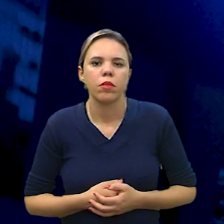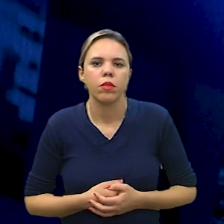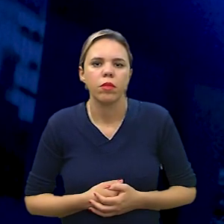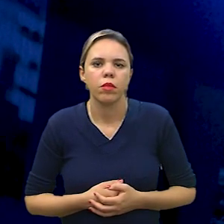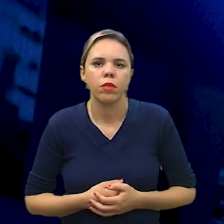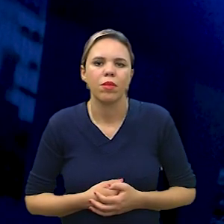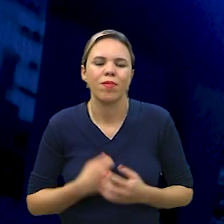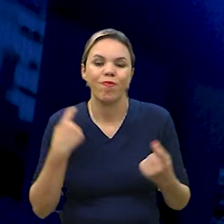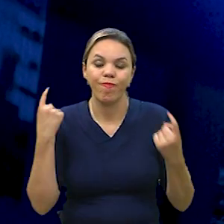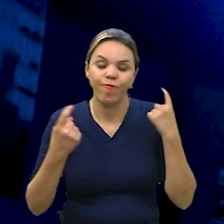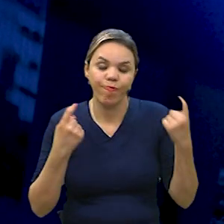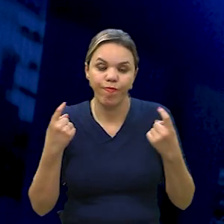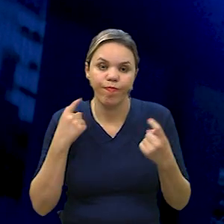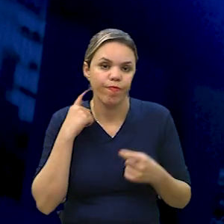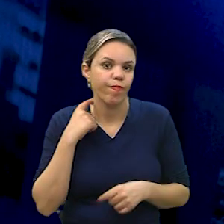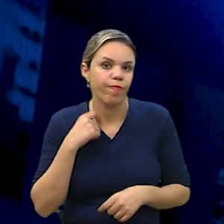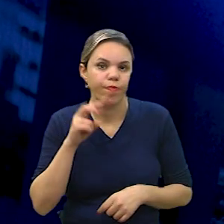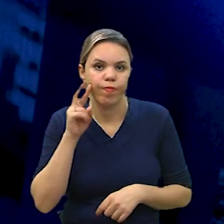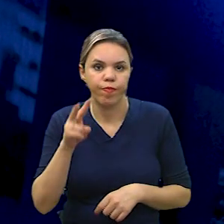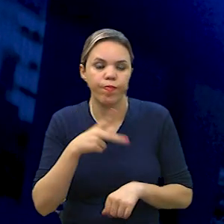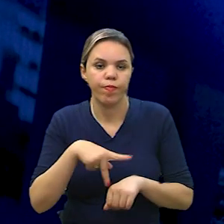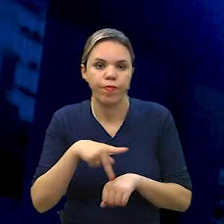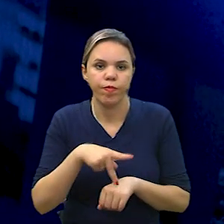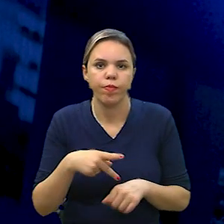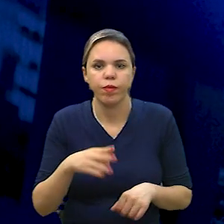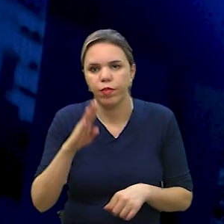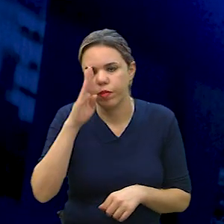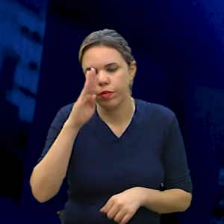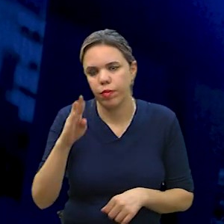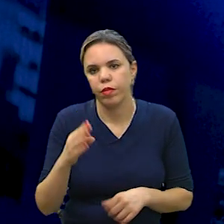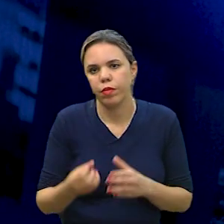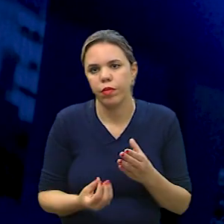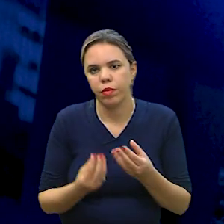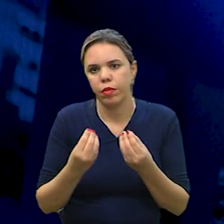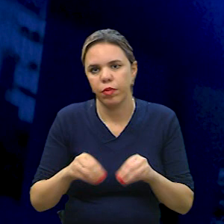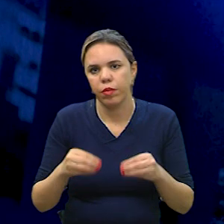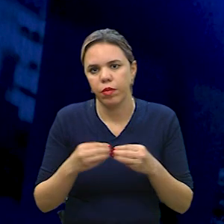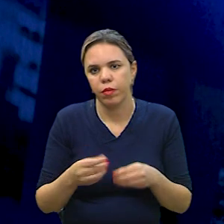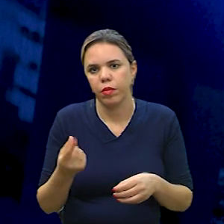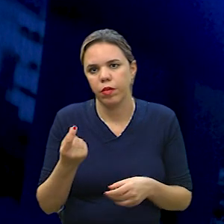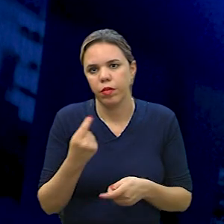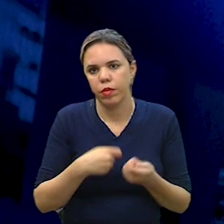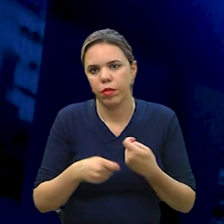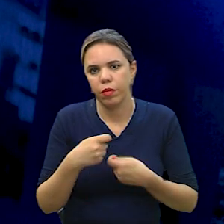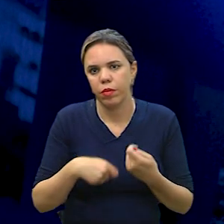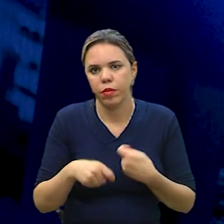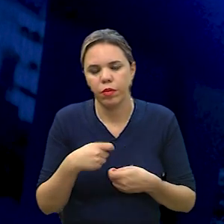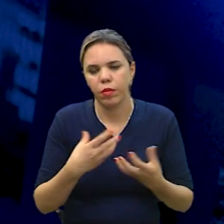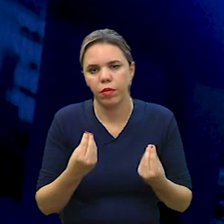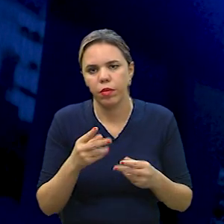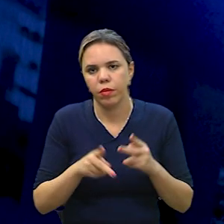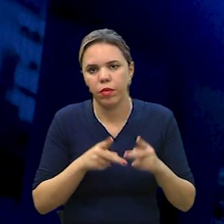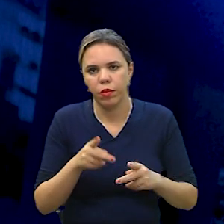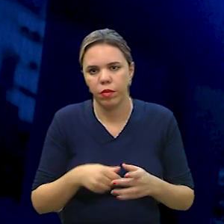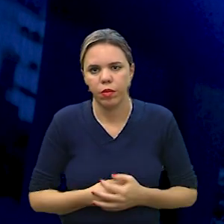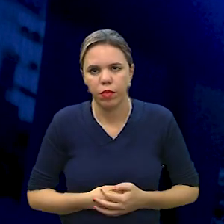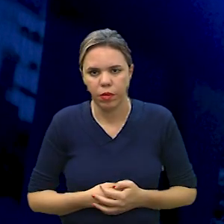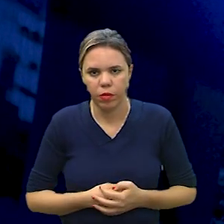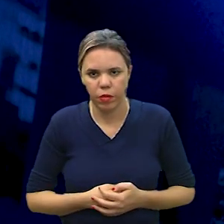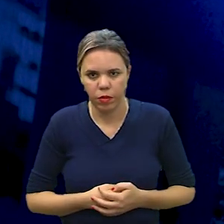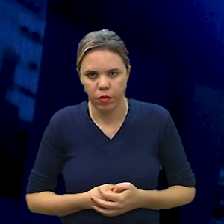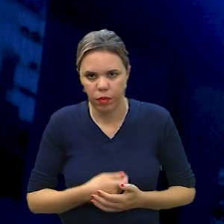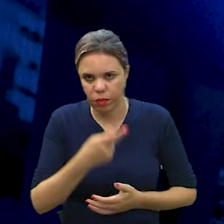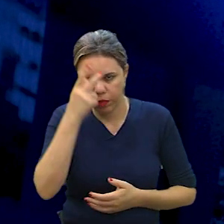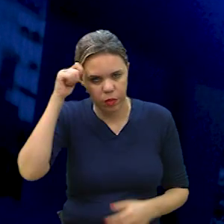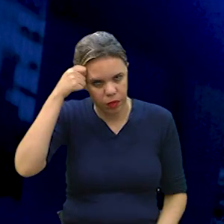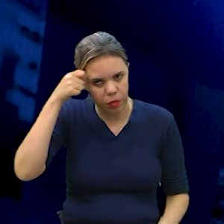um quadro crítico, né, que nós estamos vendo no nosso país, e principalmente que está afetando financeiramente, né, muitas pessoas,